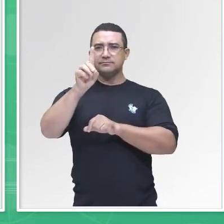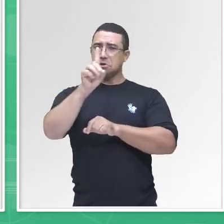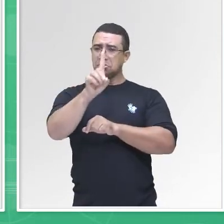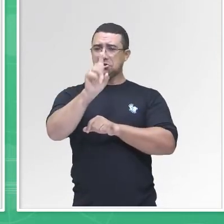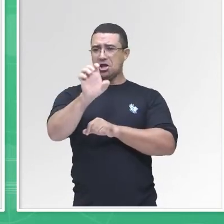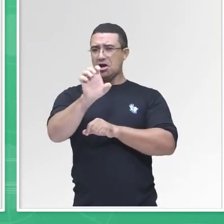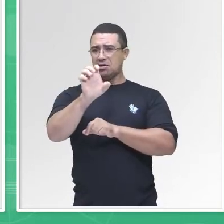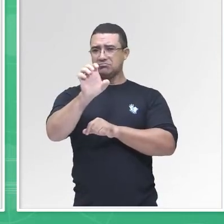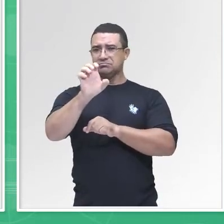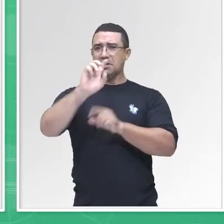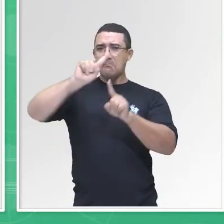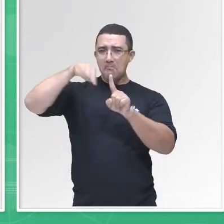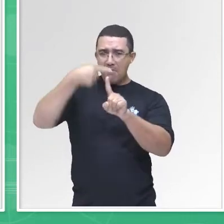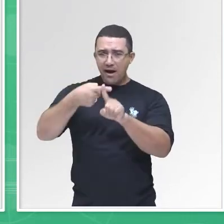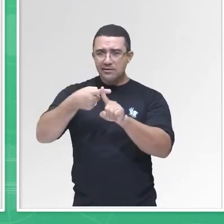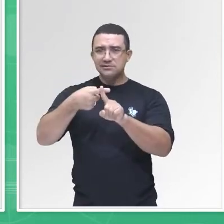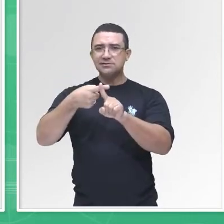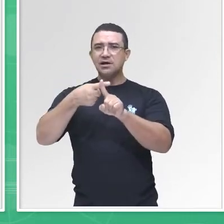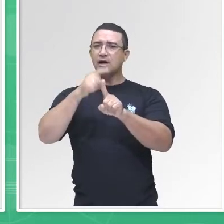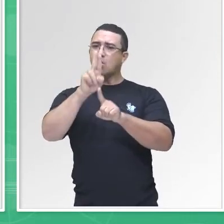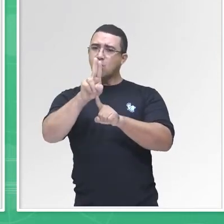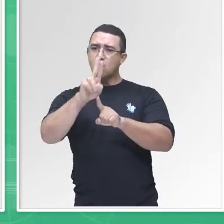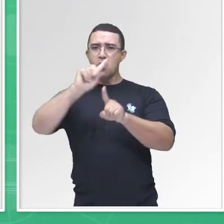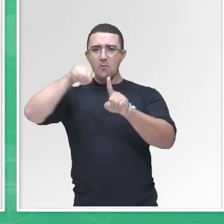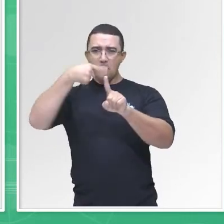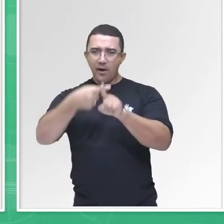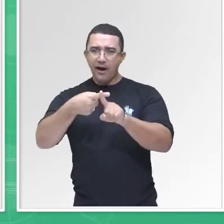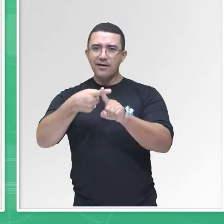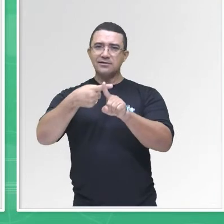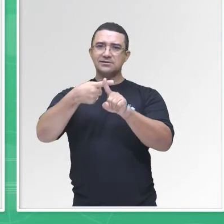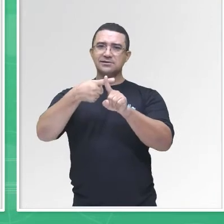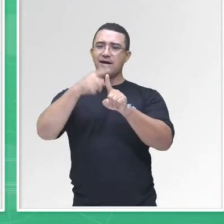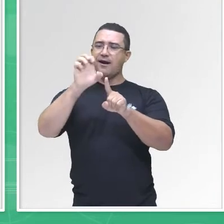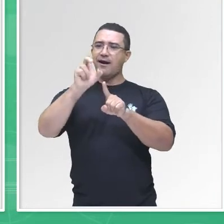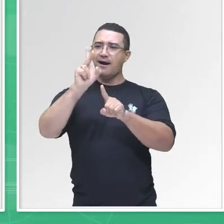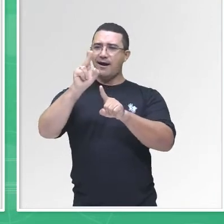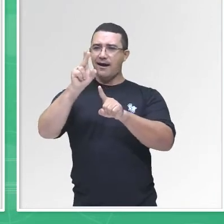isso. La U, la R,